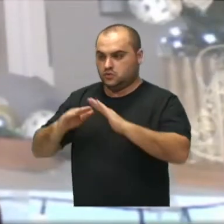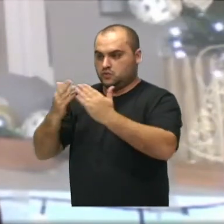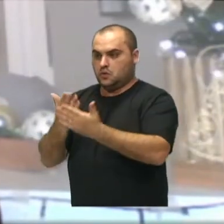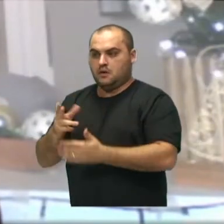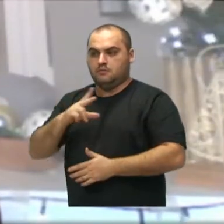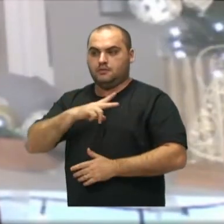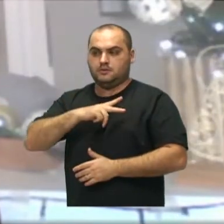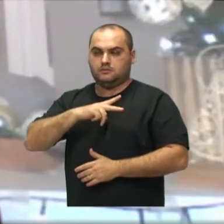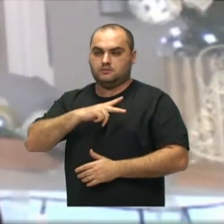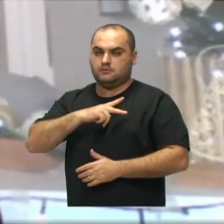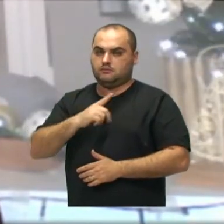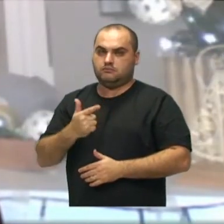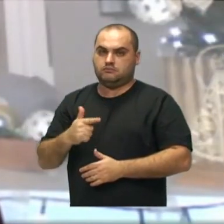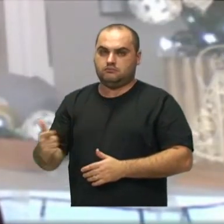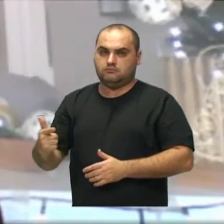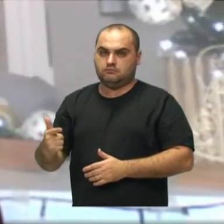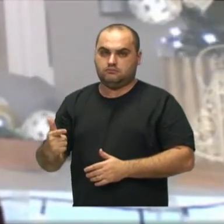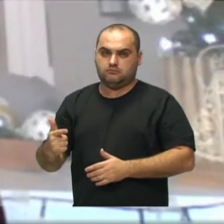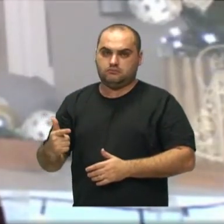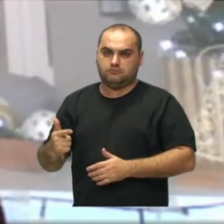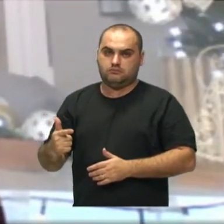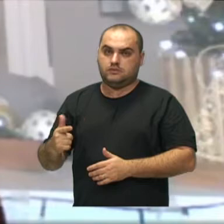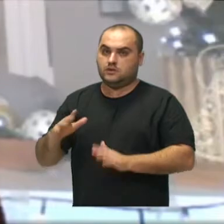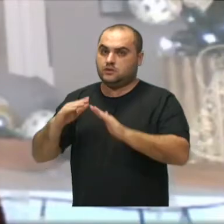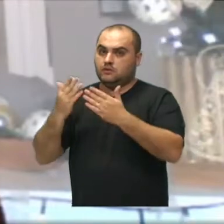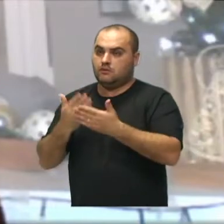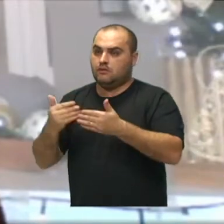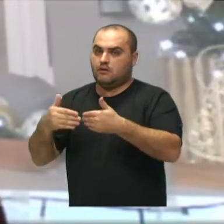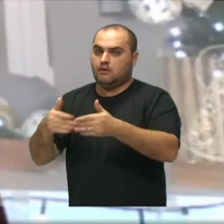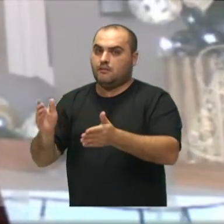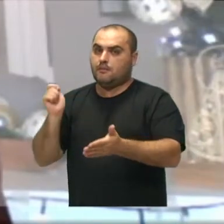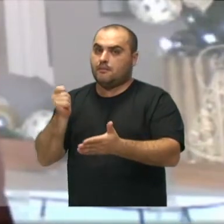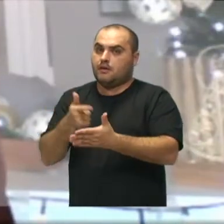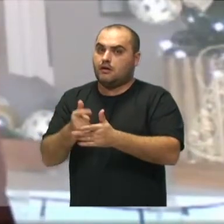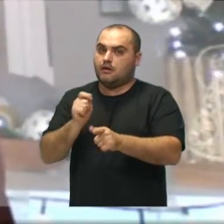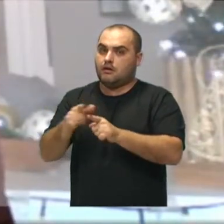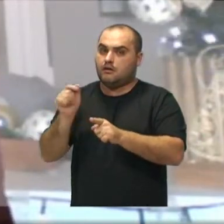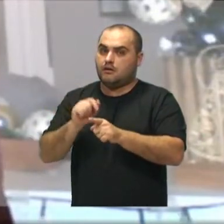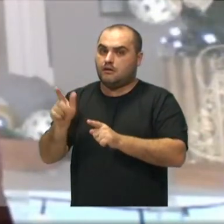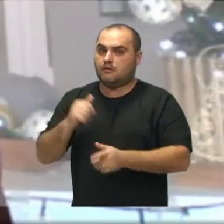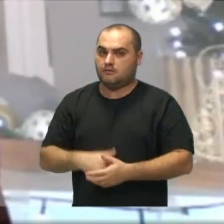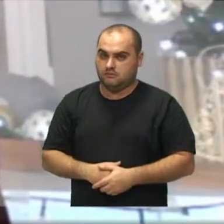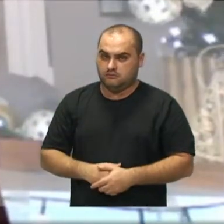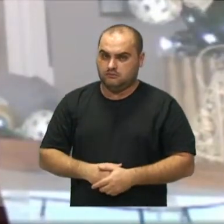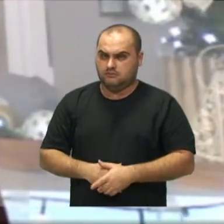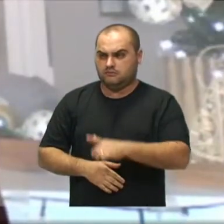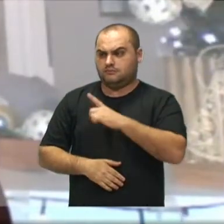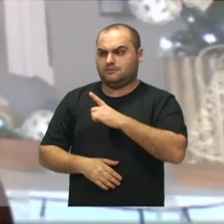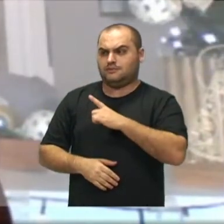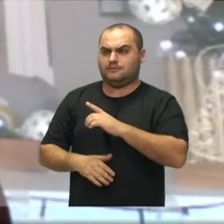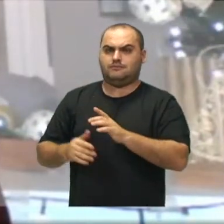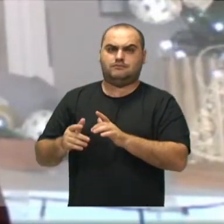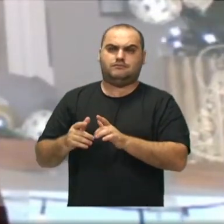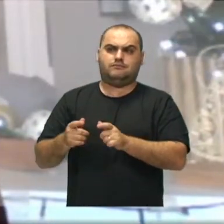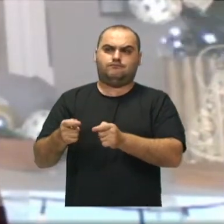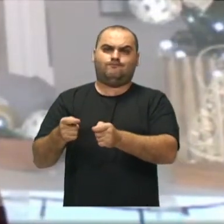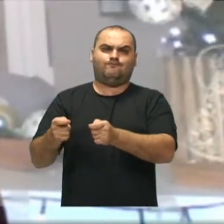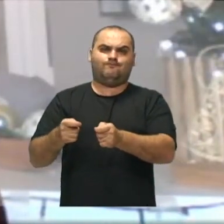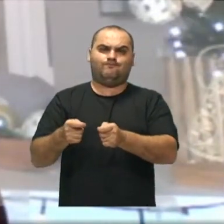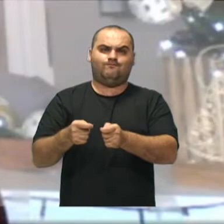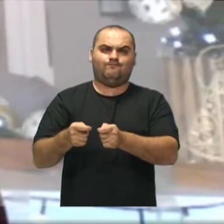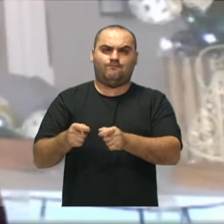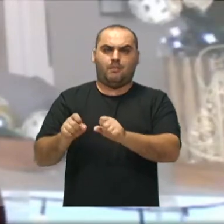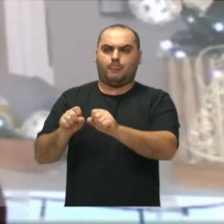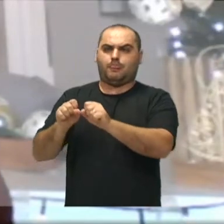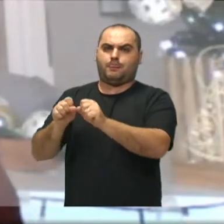condição, muitos deles estão abertos, inclusive, depende disso para pagar aluguel. Então, tem uma cadeia econômica sendo destruída por